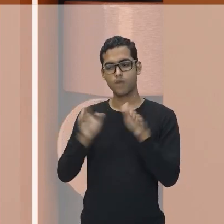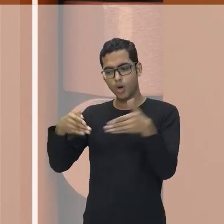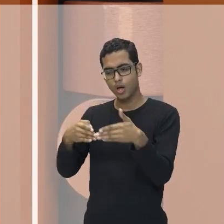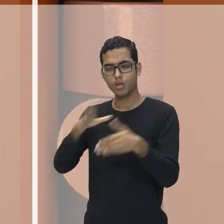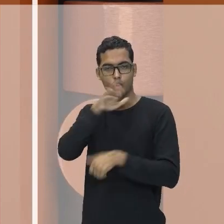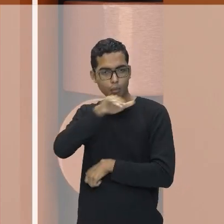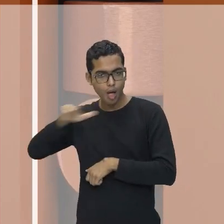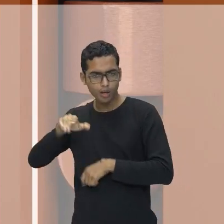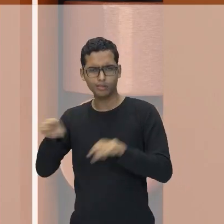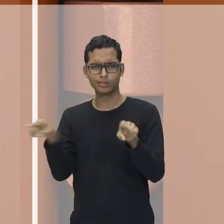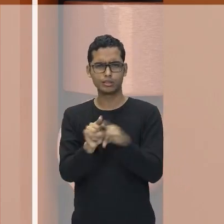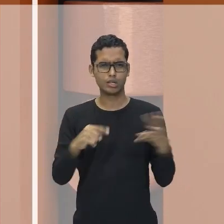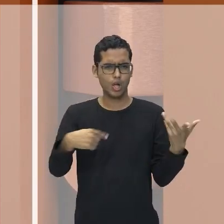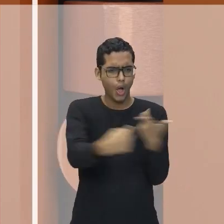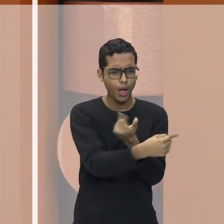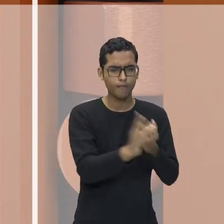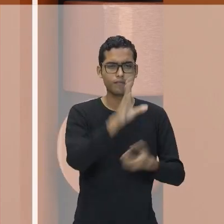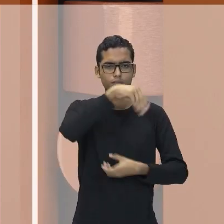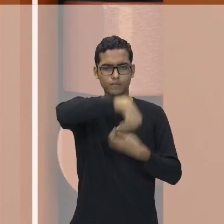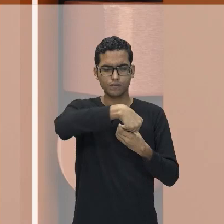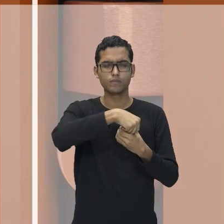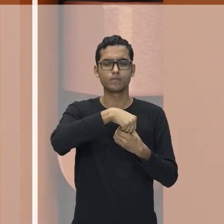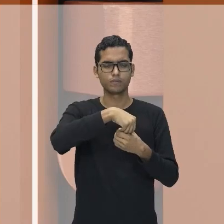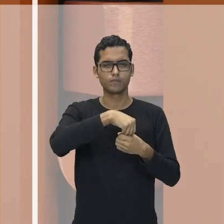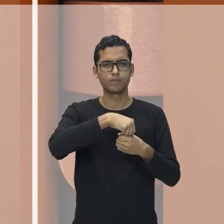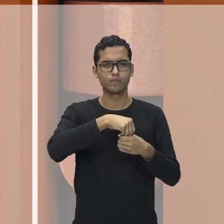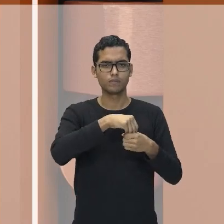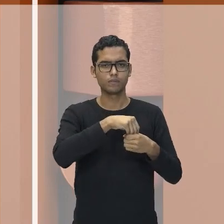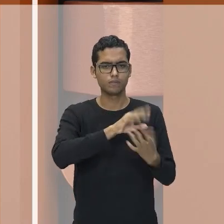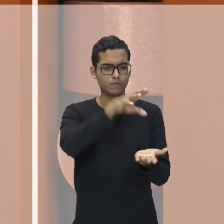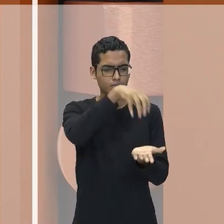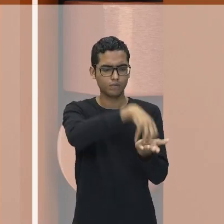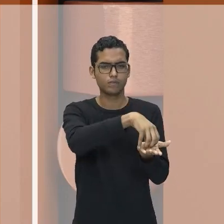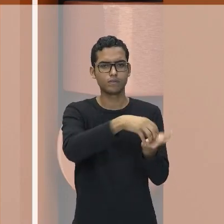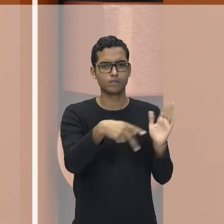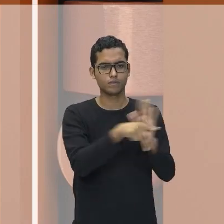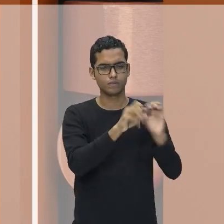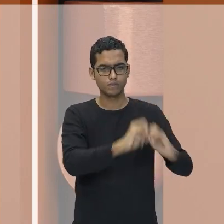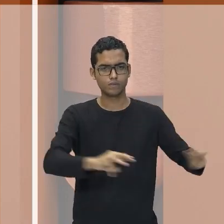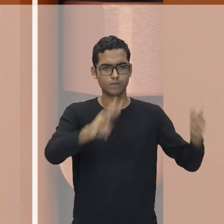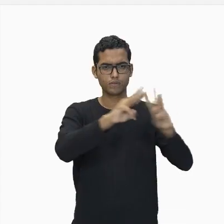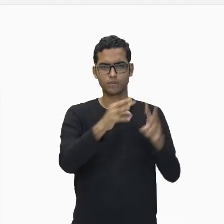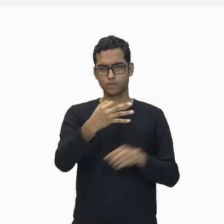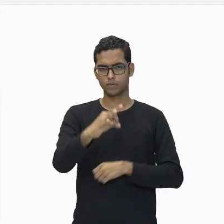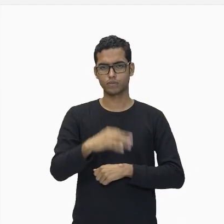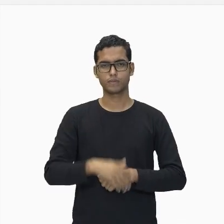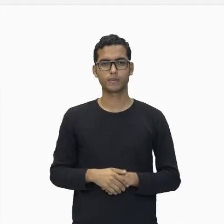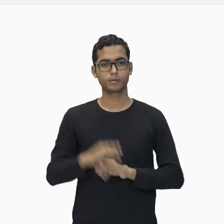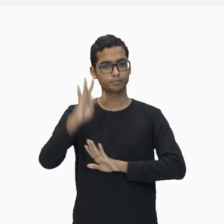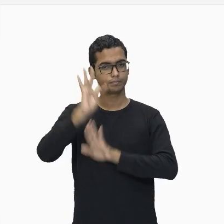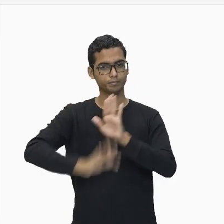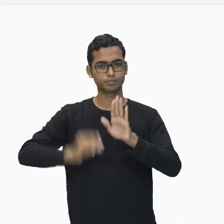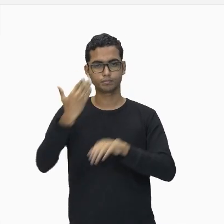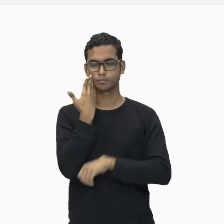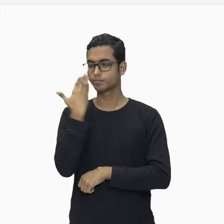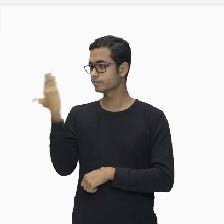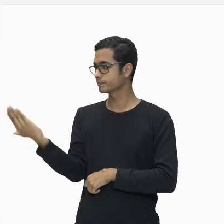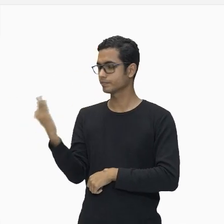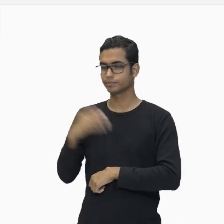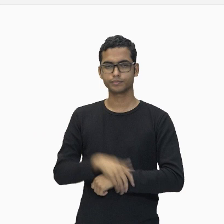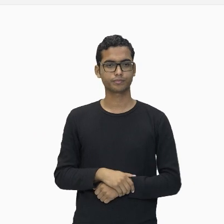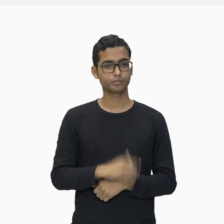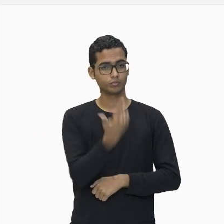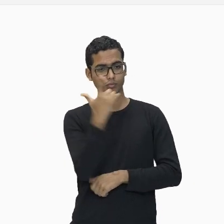outras organizações, suborganizações dentro dessa organização maior, que é a ONU. Vamos então ao texto. Vamos lá, gente.